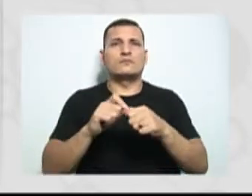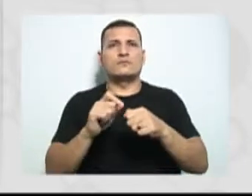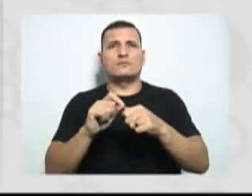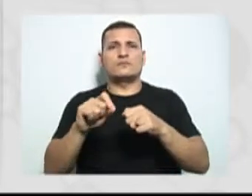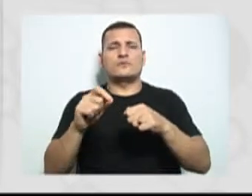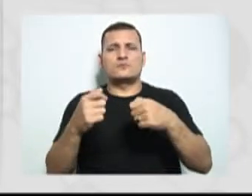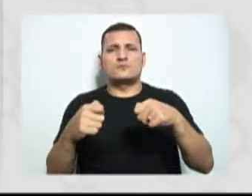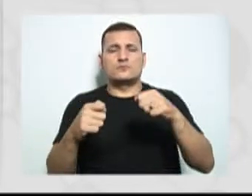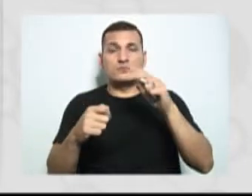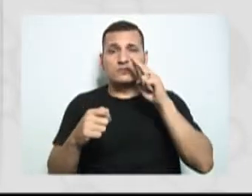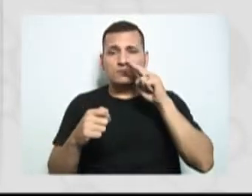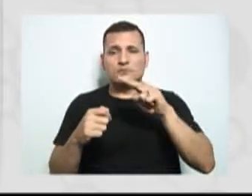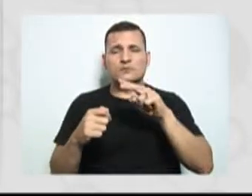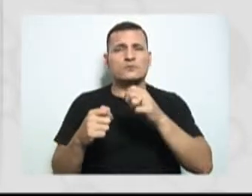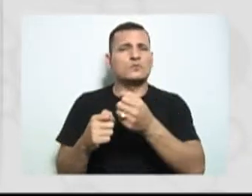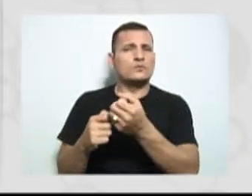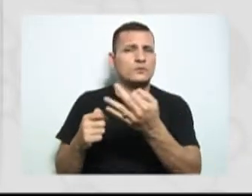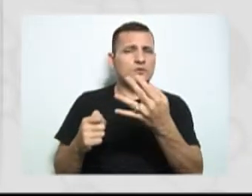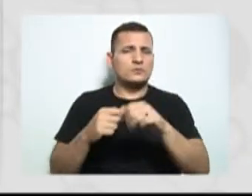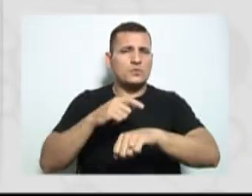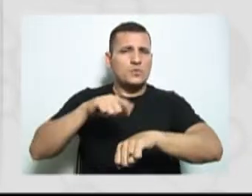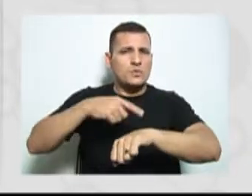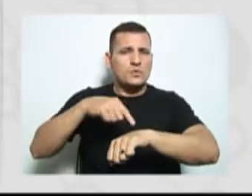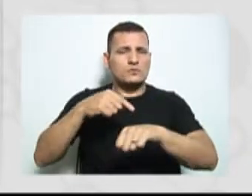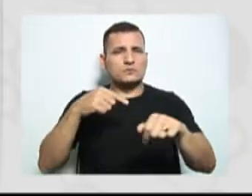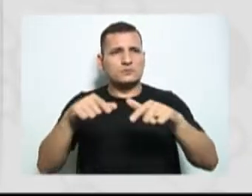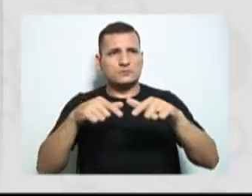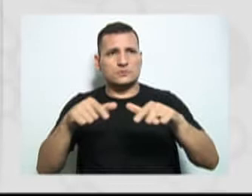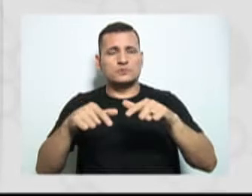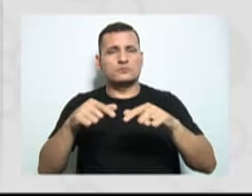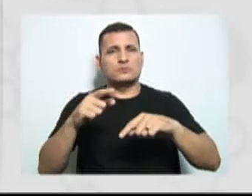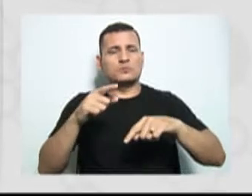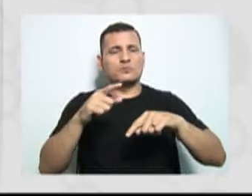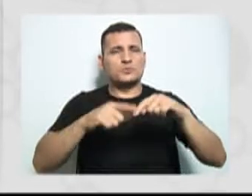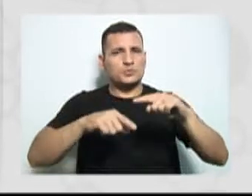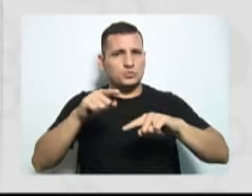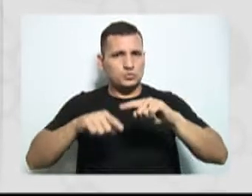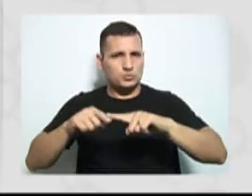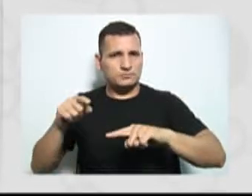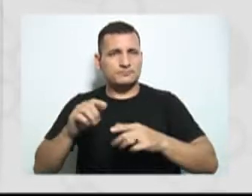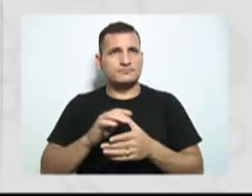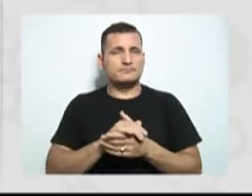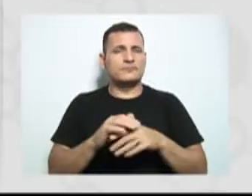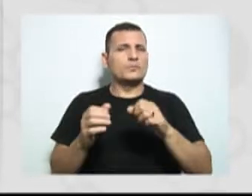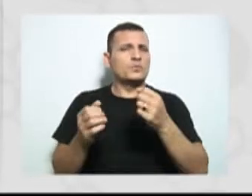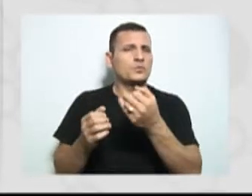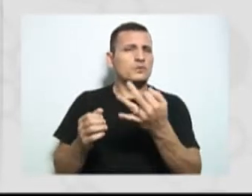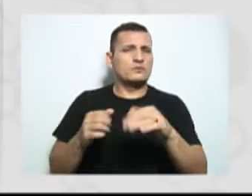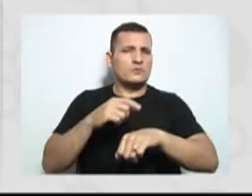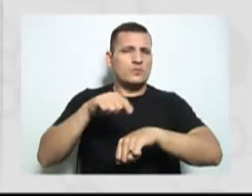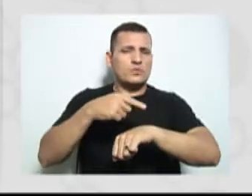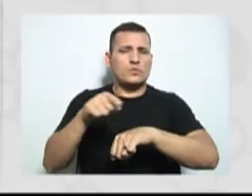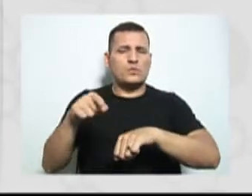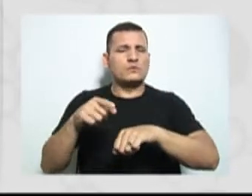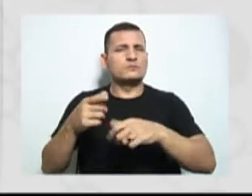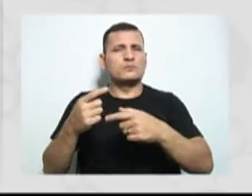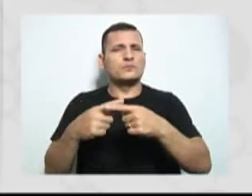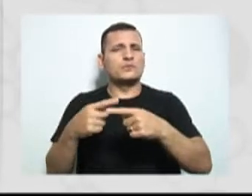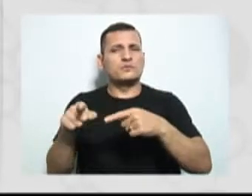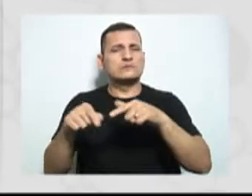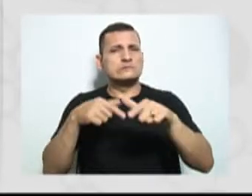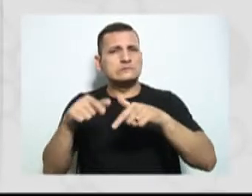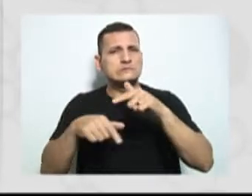que ver a quantidade de horas, ou seja, é trabalhado por produto produzido. E quanto essas horas máquinas gastam, porque elas estão ali